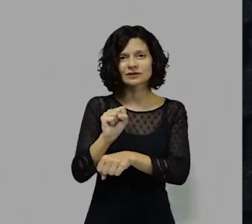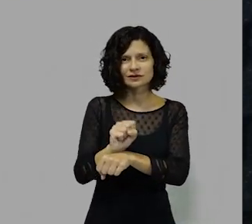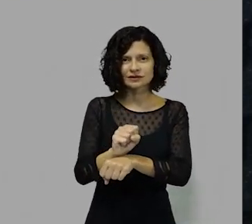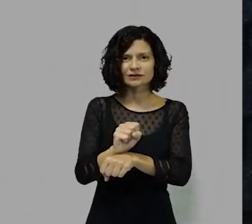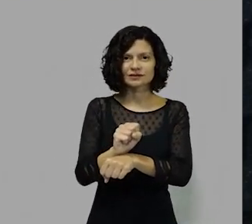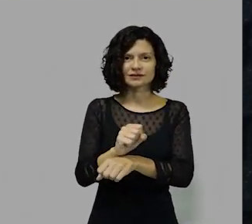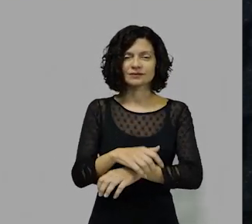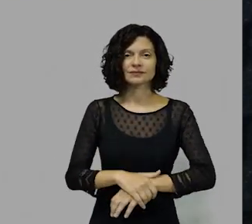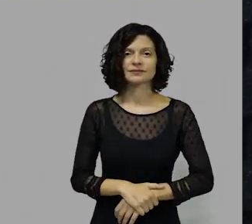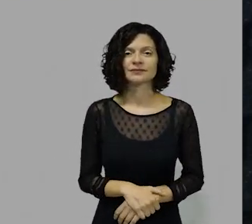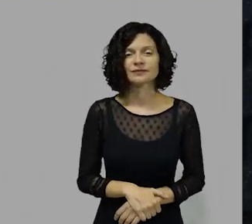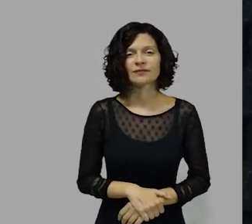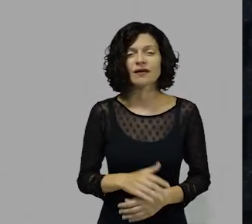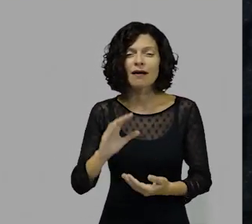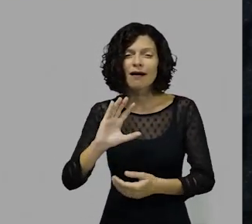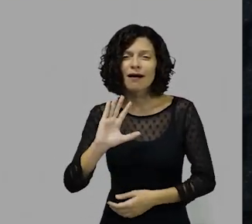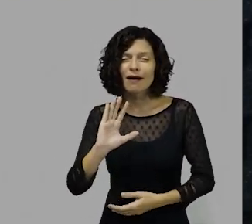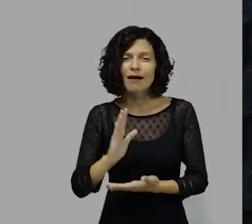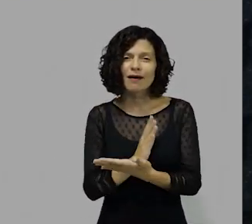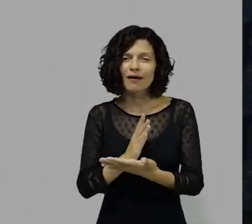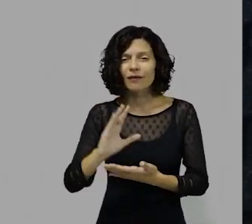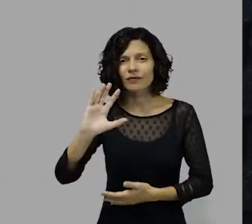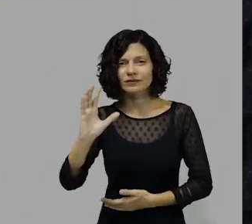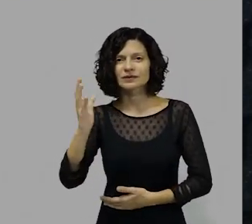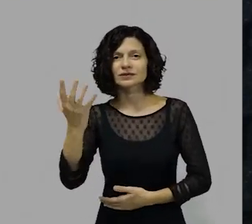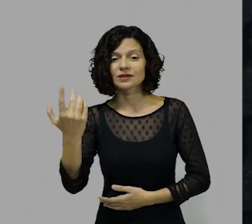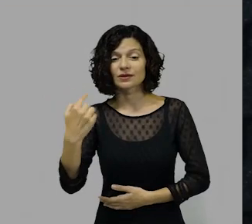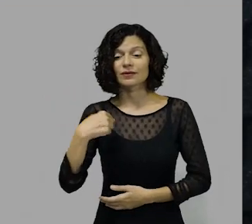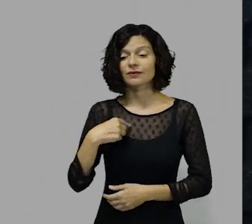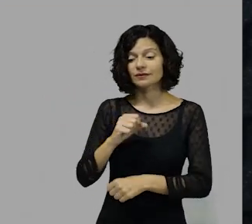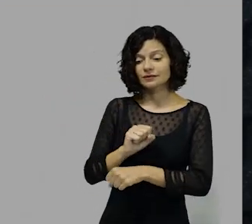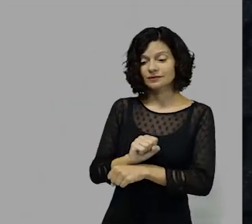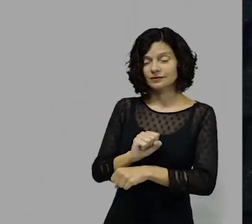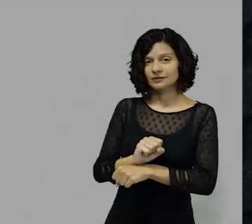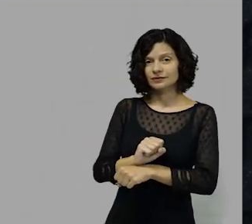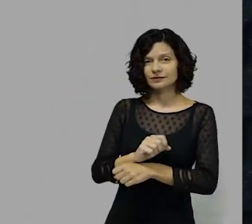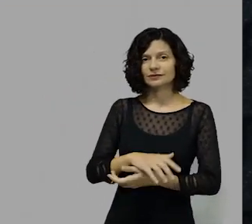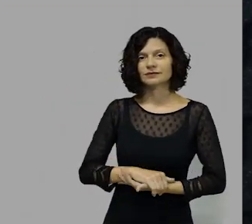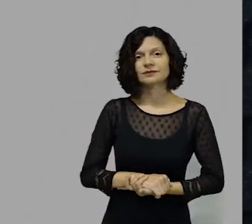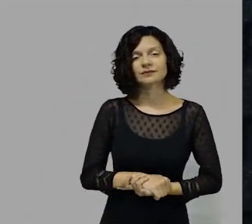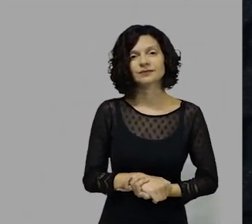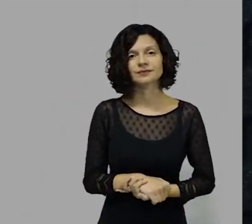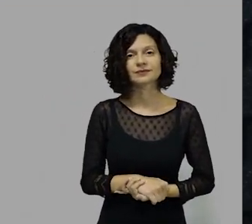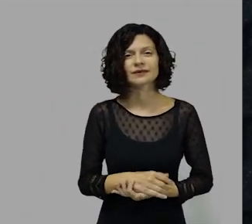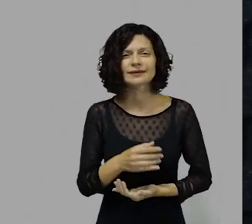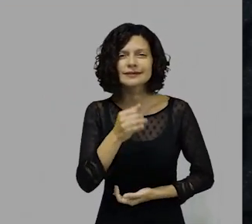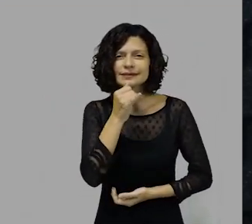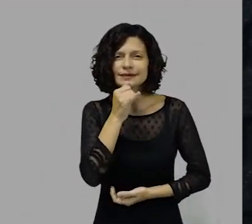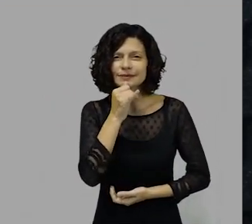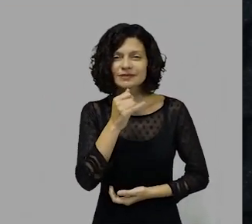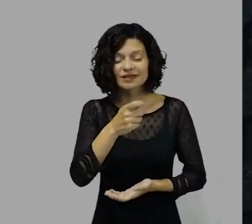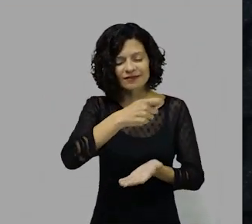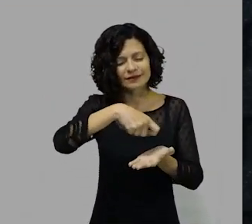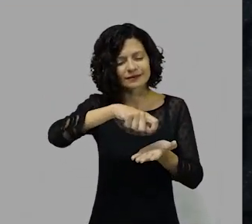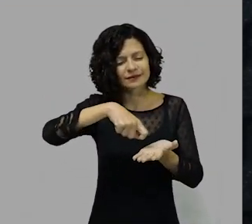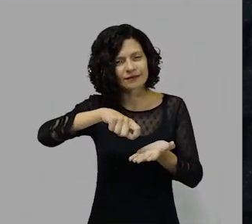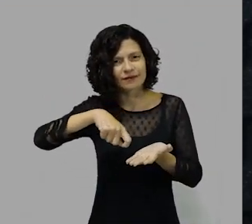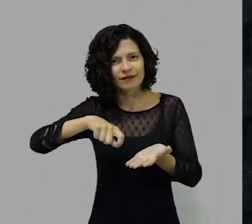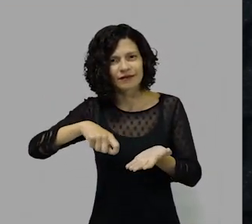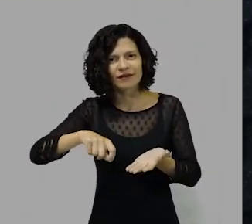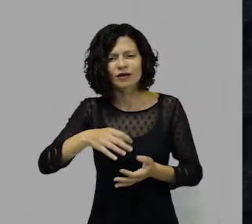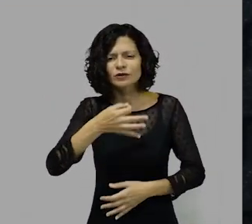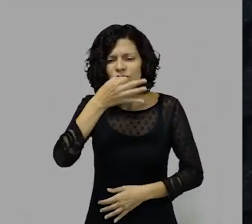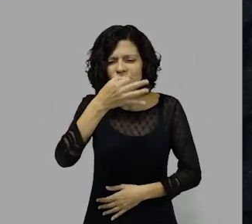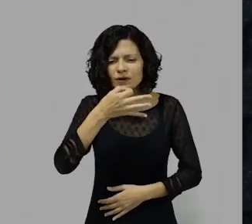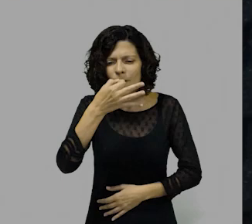sequenciamento. Então, por exemplo, você vai fazer sua dissertação, você vai fazer um texto argumentativo. E aí você vai elencar os seus argumentos, você